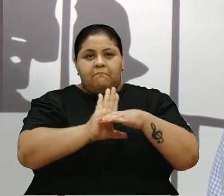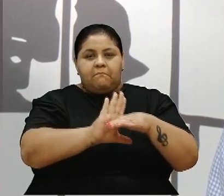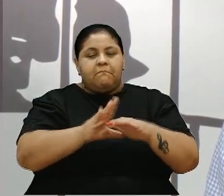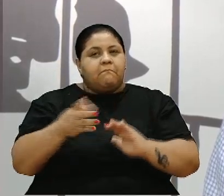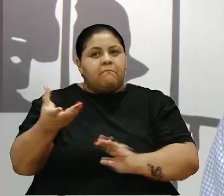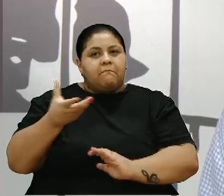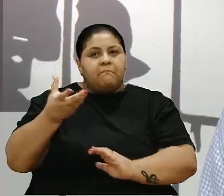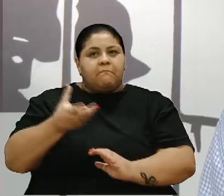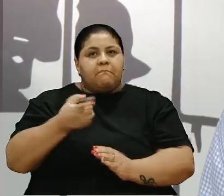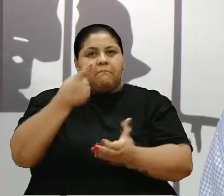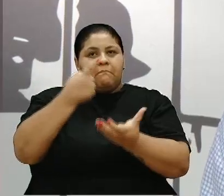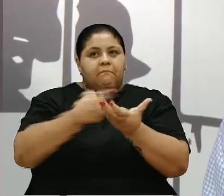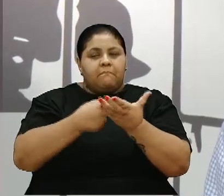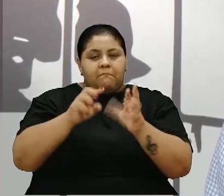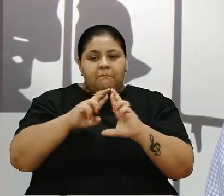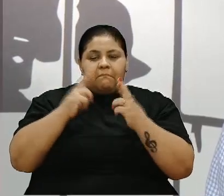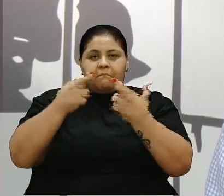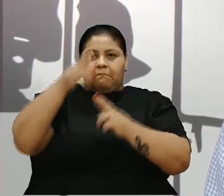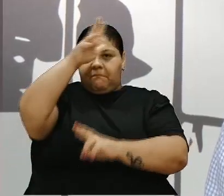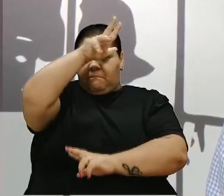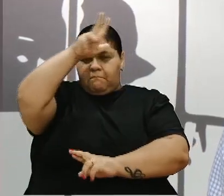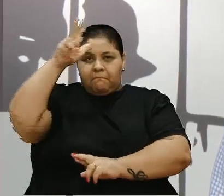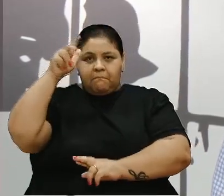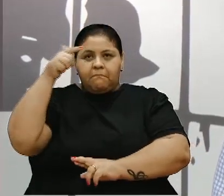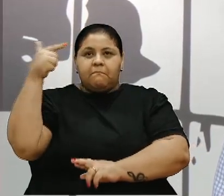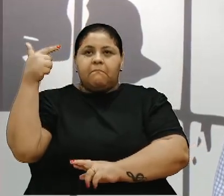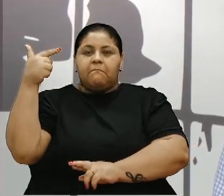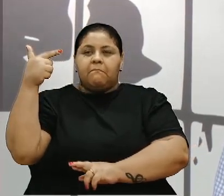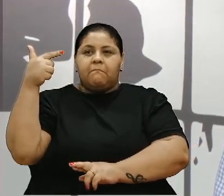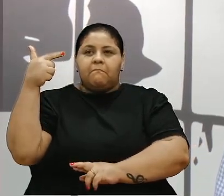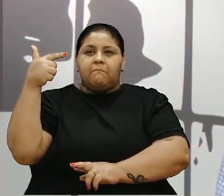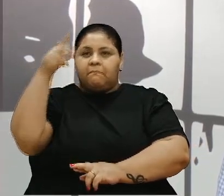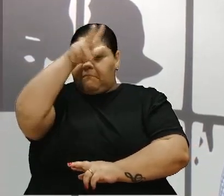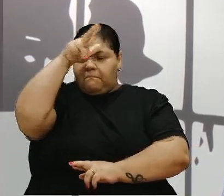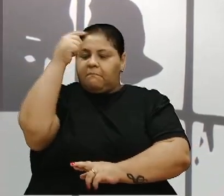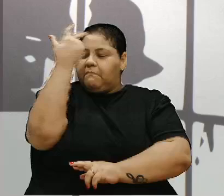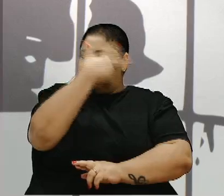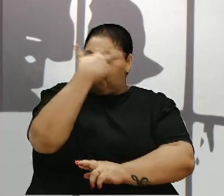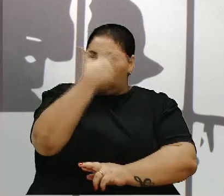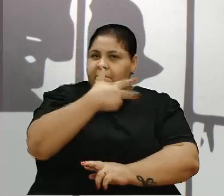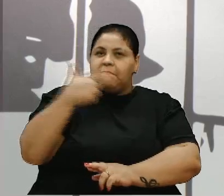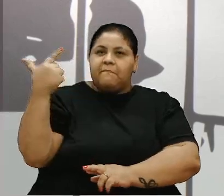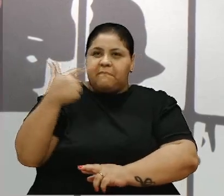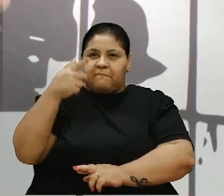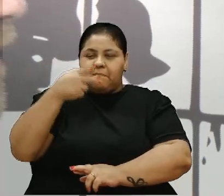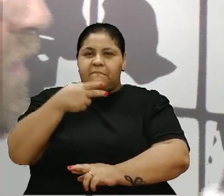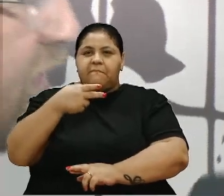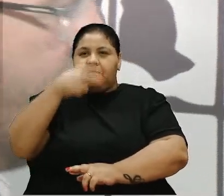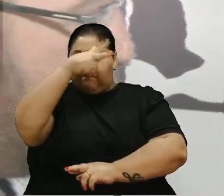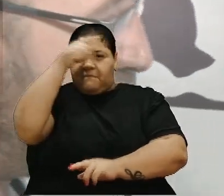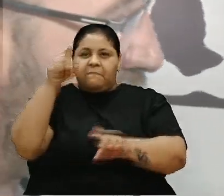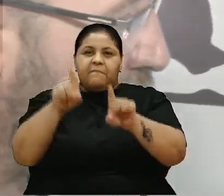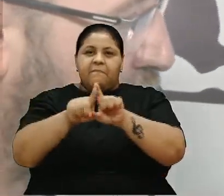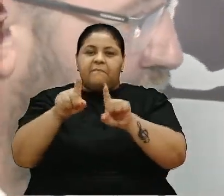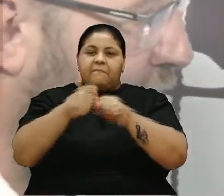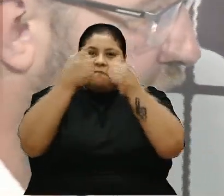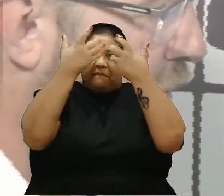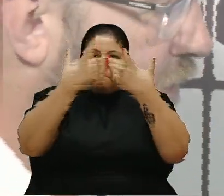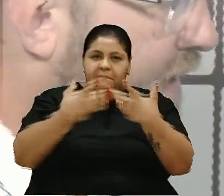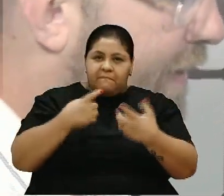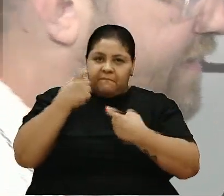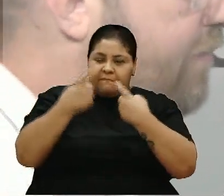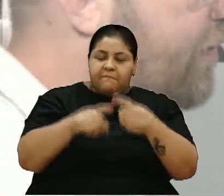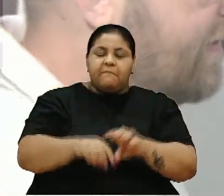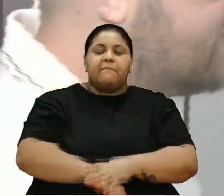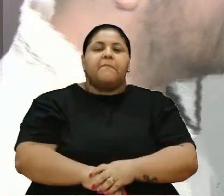já marcar uma audiência com o senhor prefeito, com o vice-prefeito, no sentido de levar essa nossa preocupação. Também, Friso, o senhor falou de